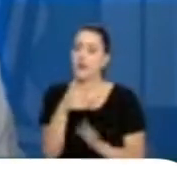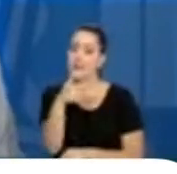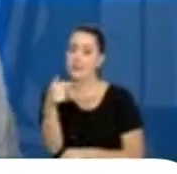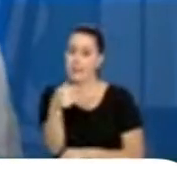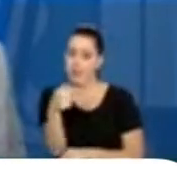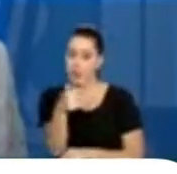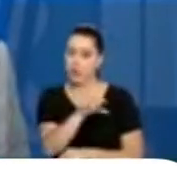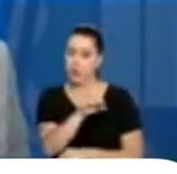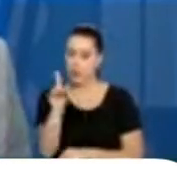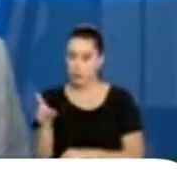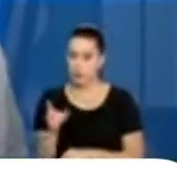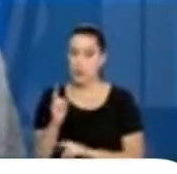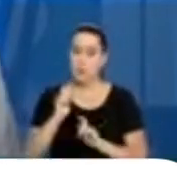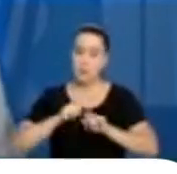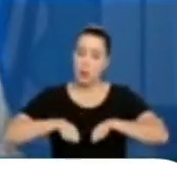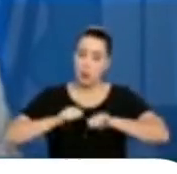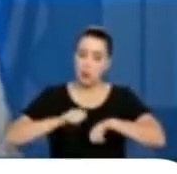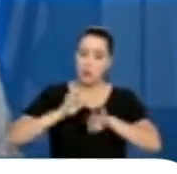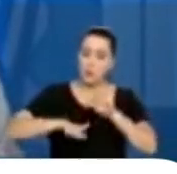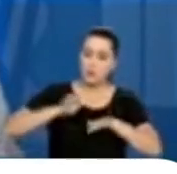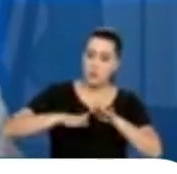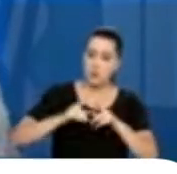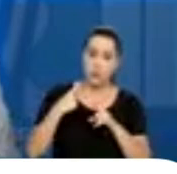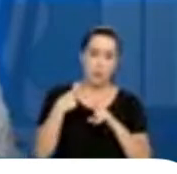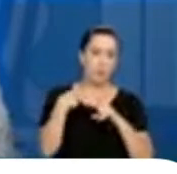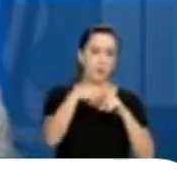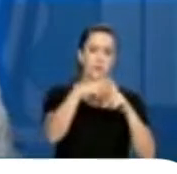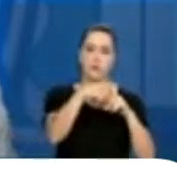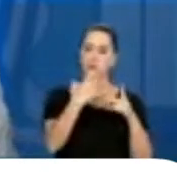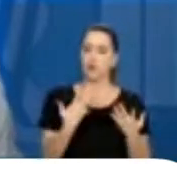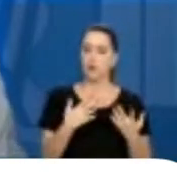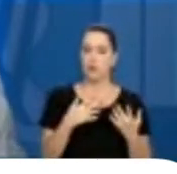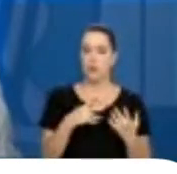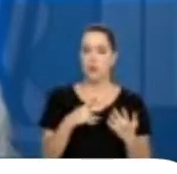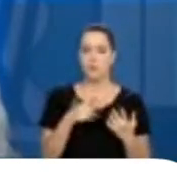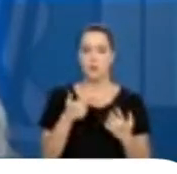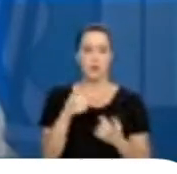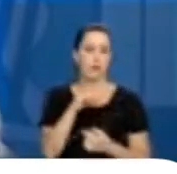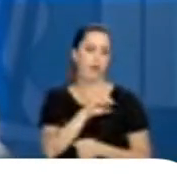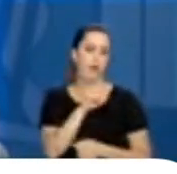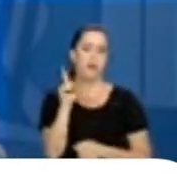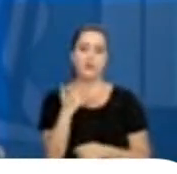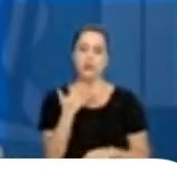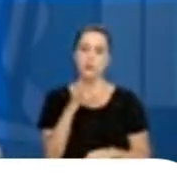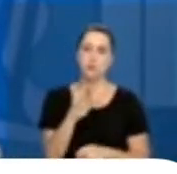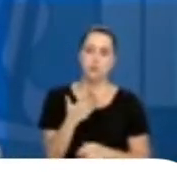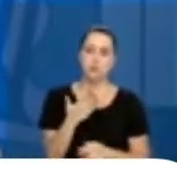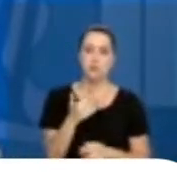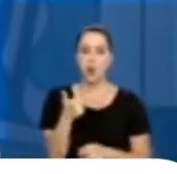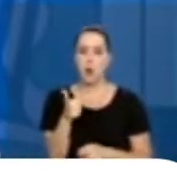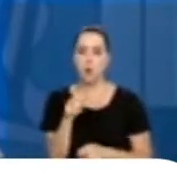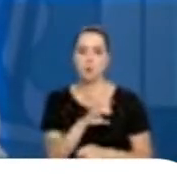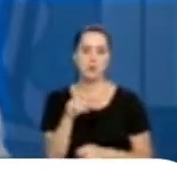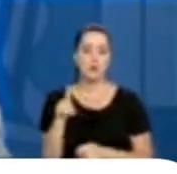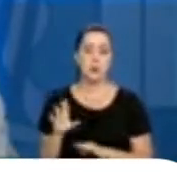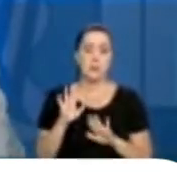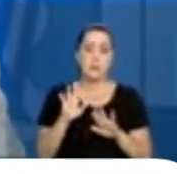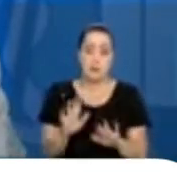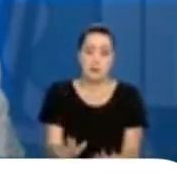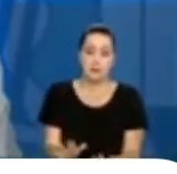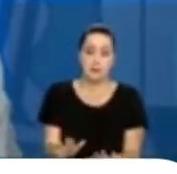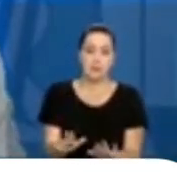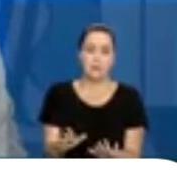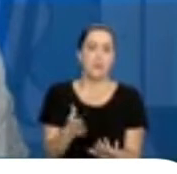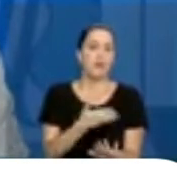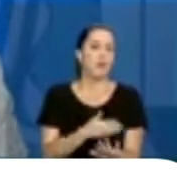dia, podendo, em algumas ocasiões, dar positivo com 10 dias, com 11 dias, mas